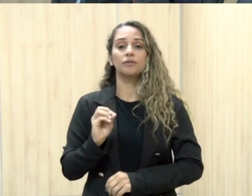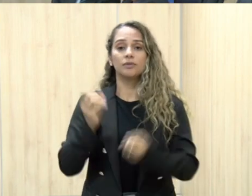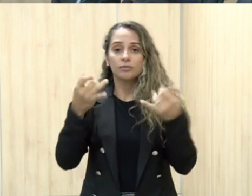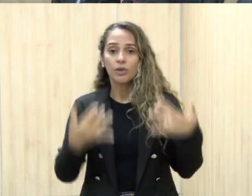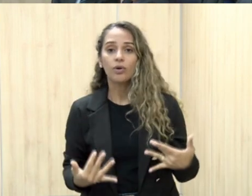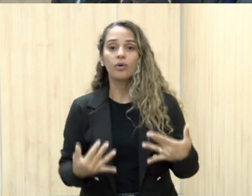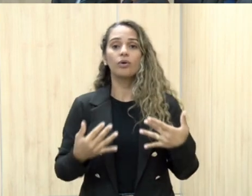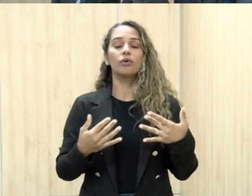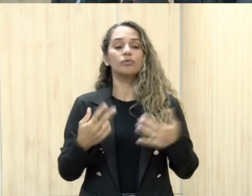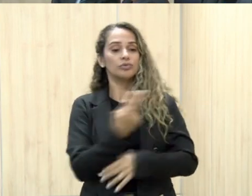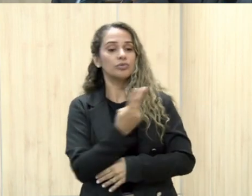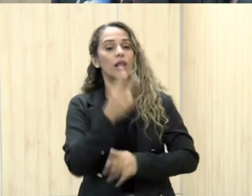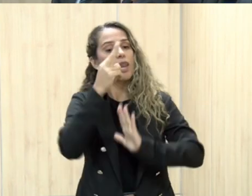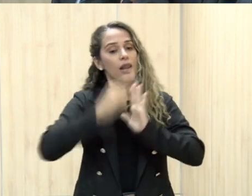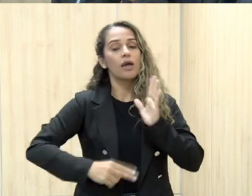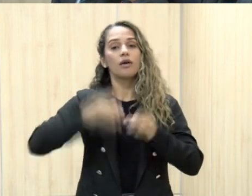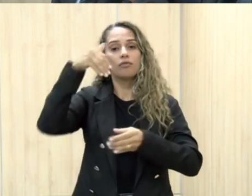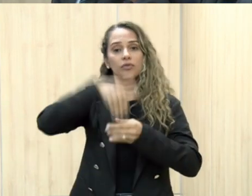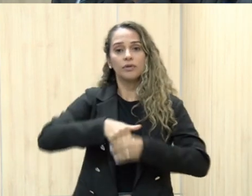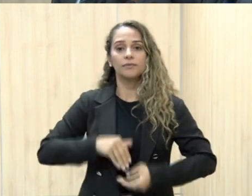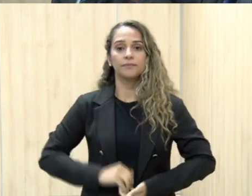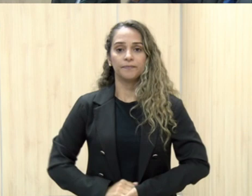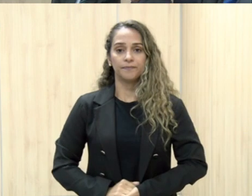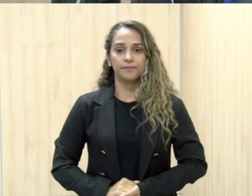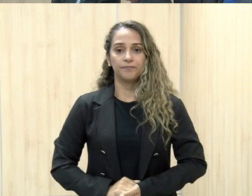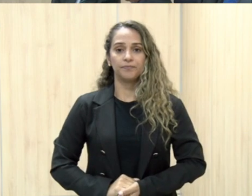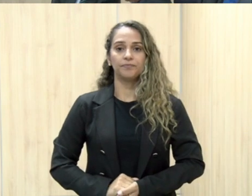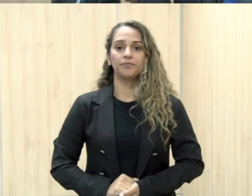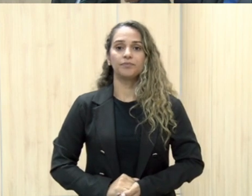Taíssa para leitura do voto